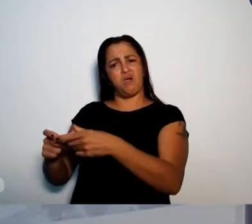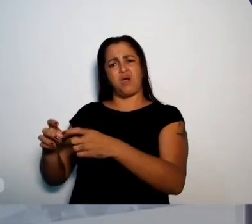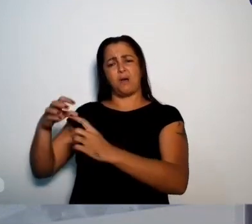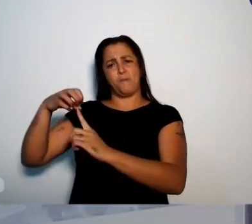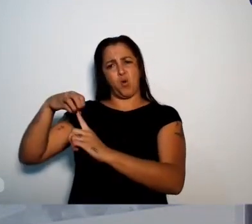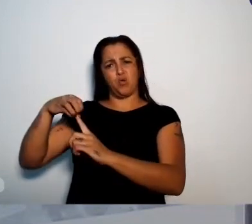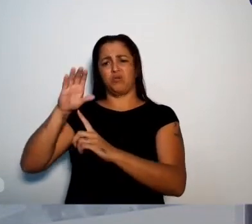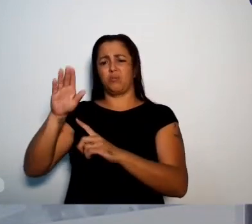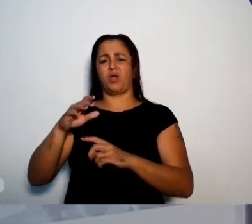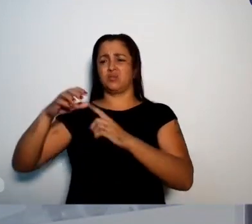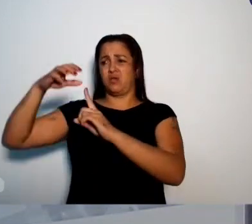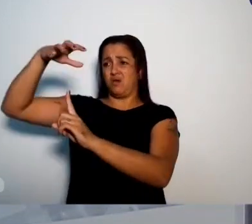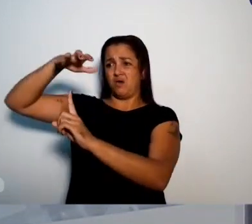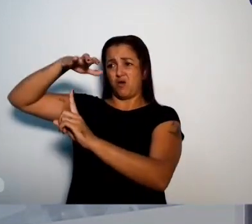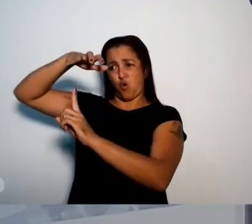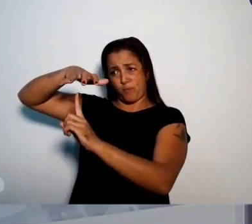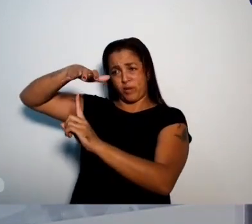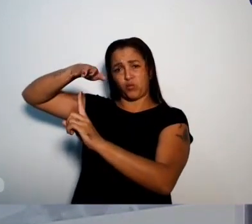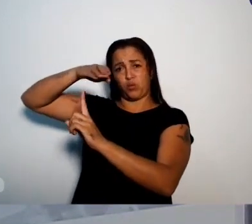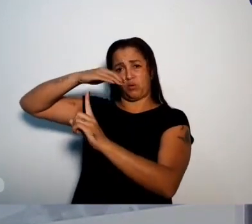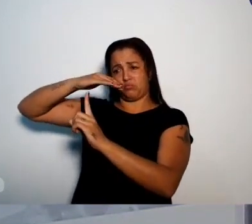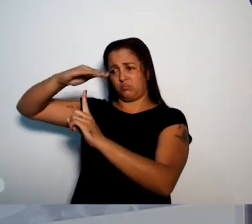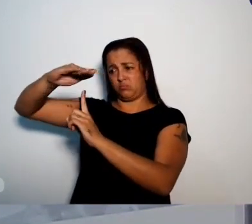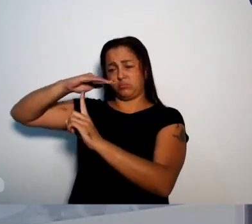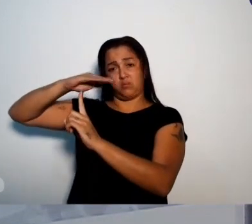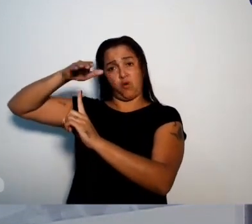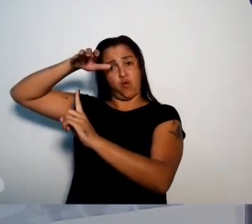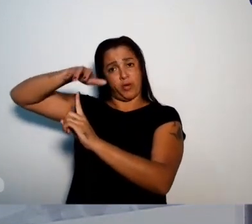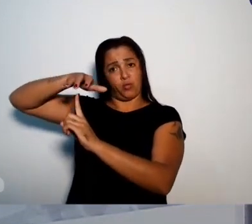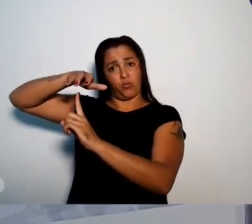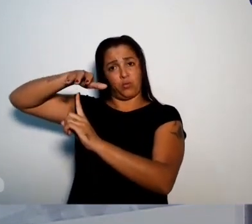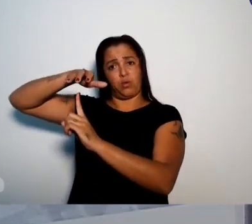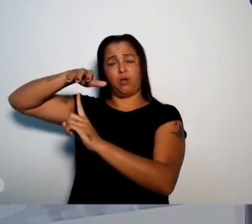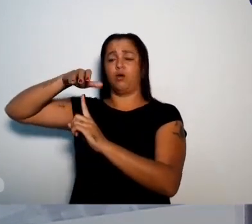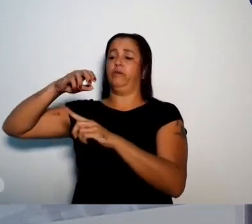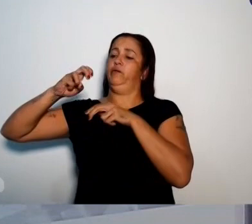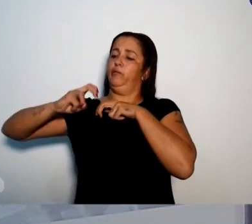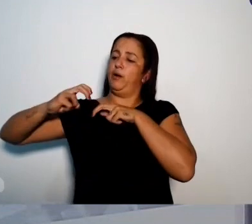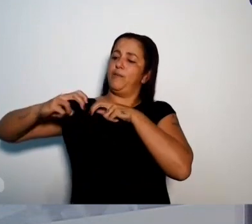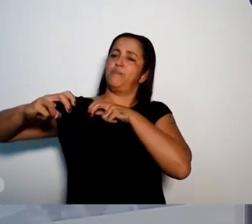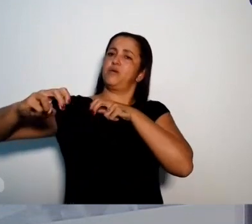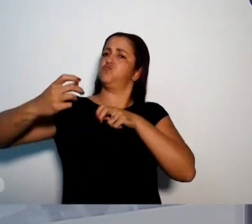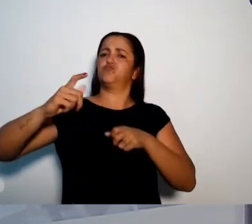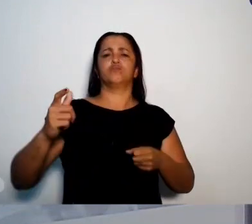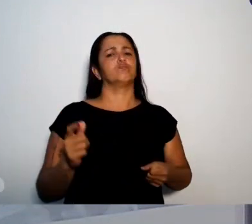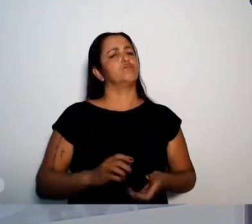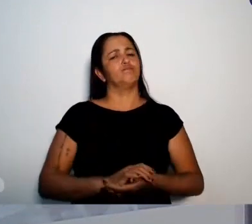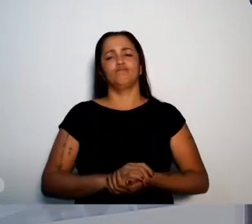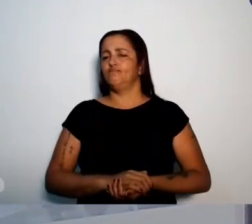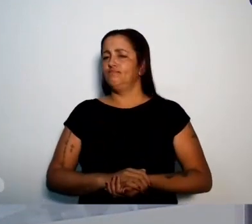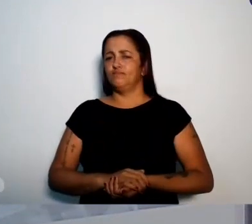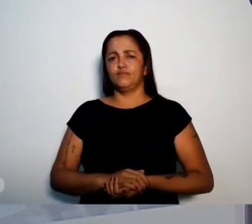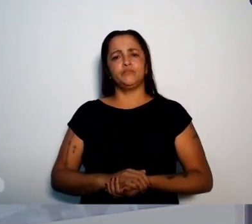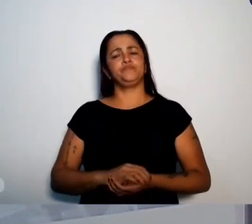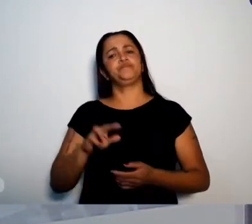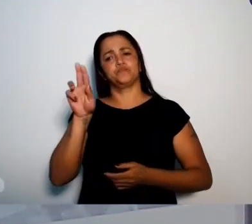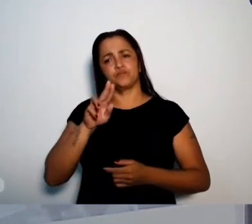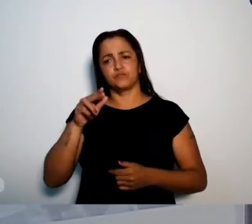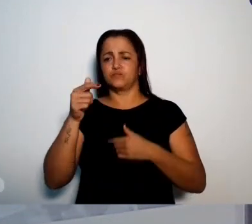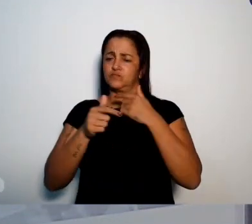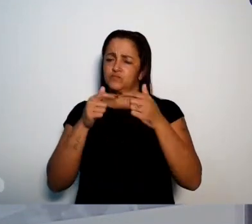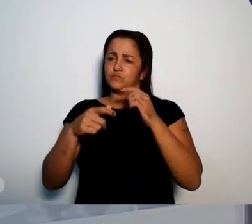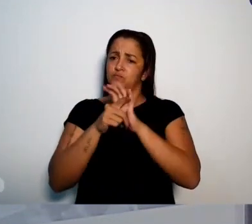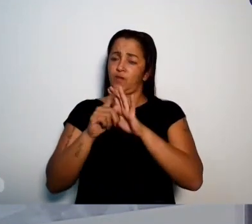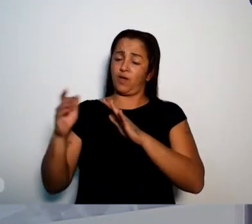os moradores que usam o transporte coletivo intermunicipal, né? Vir para